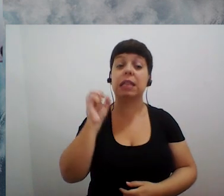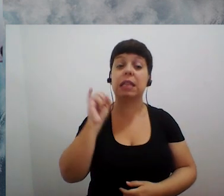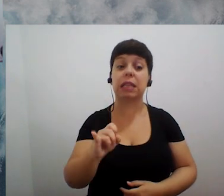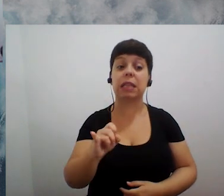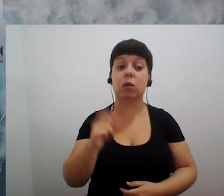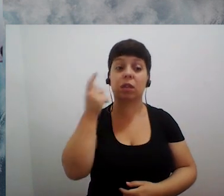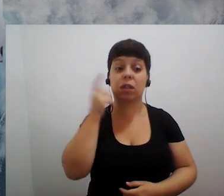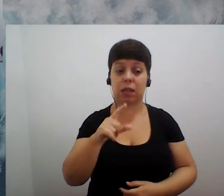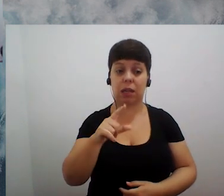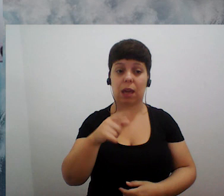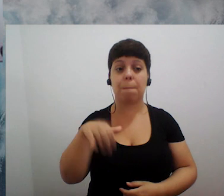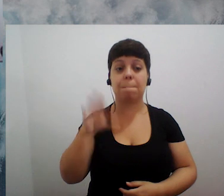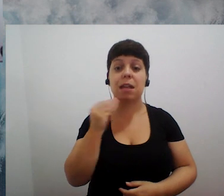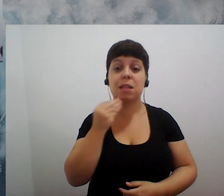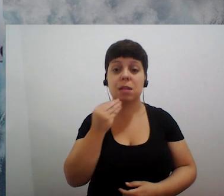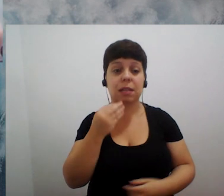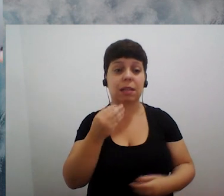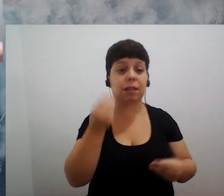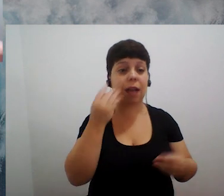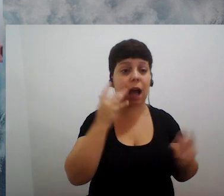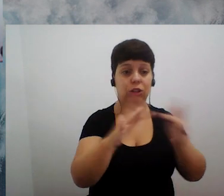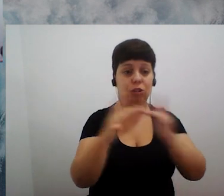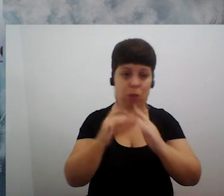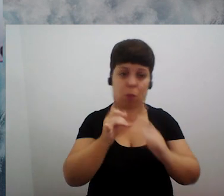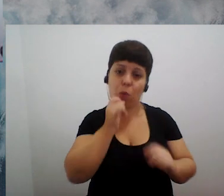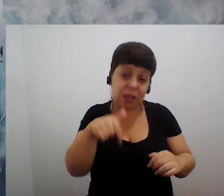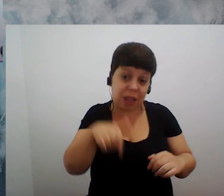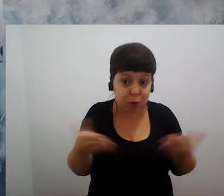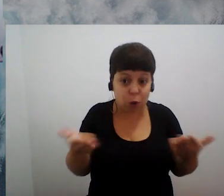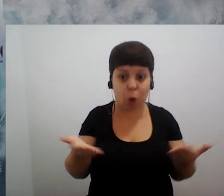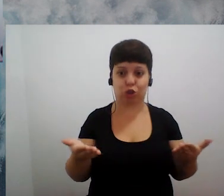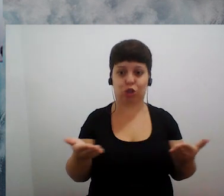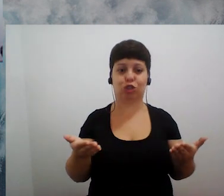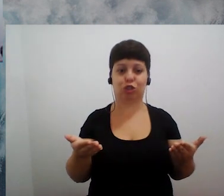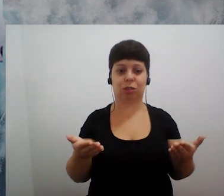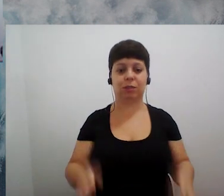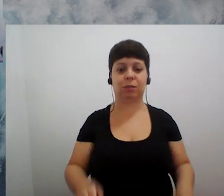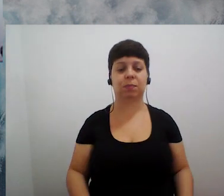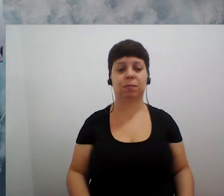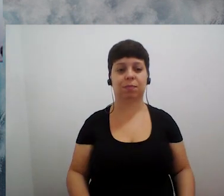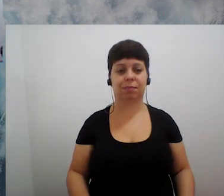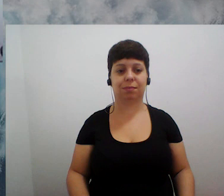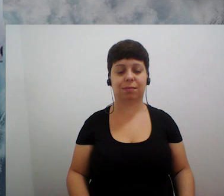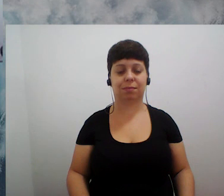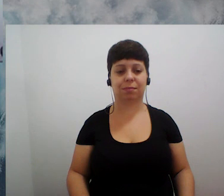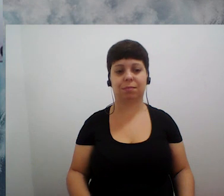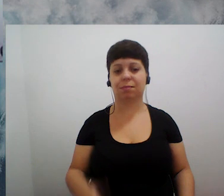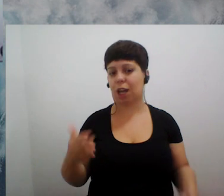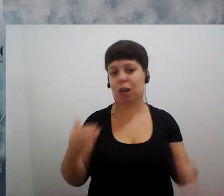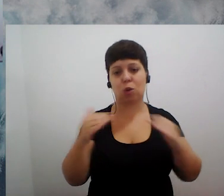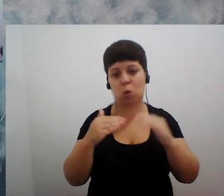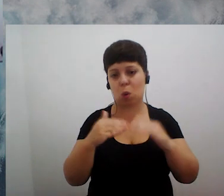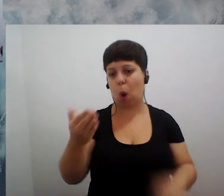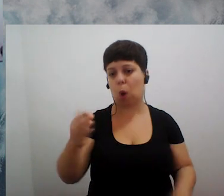isso quando a gente criar mais pontes e mais possibilidades de articulação, igual que a gente está fazendo aqui. E aí,